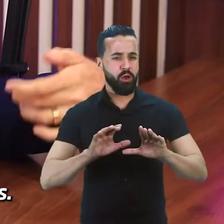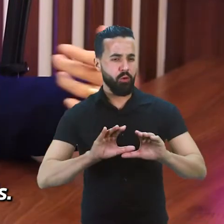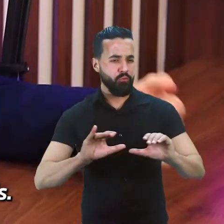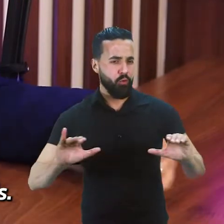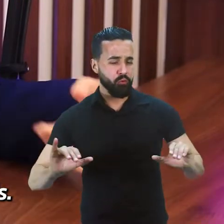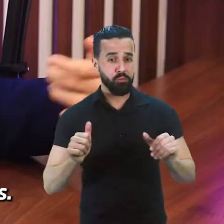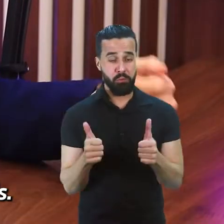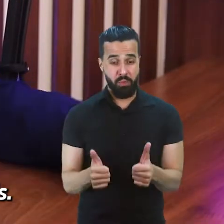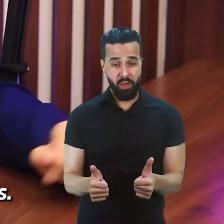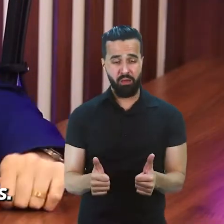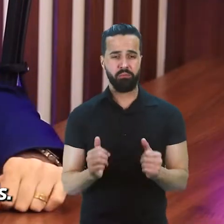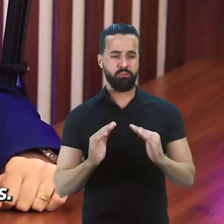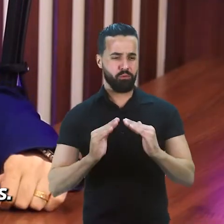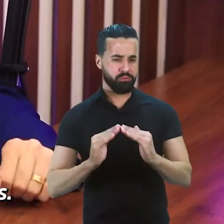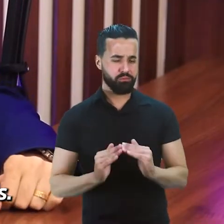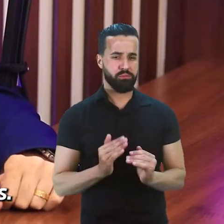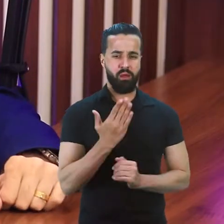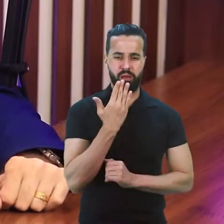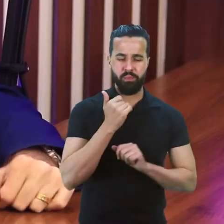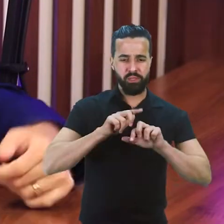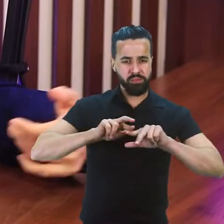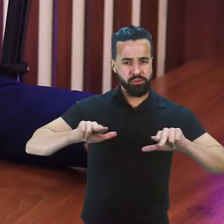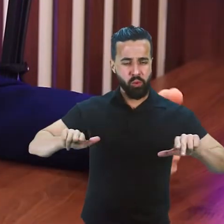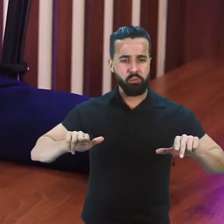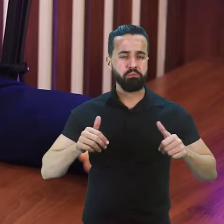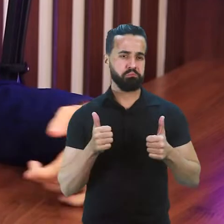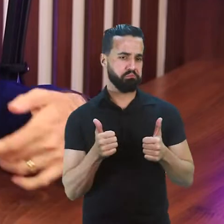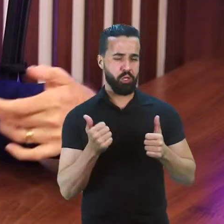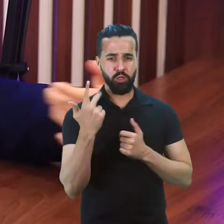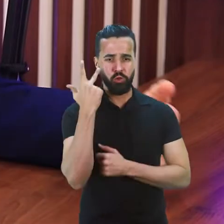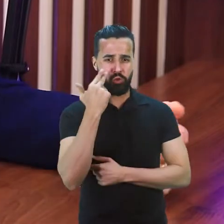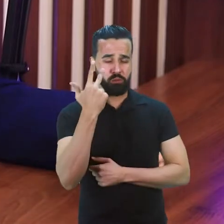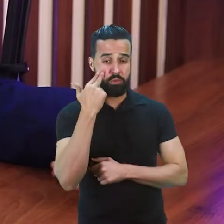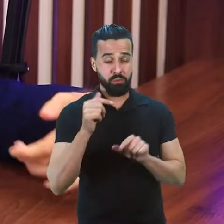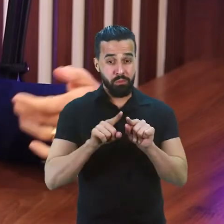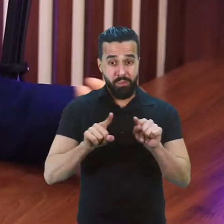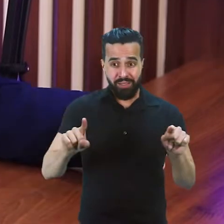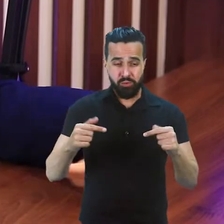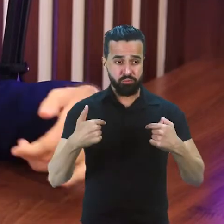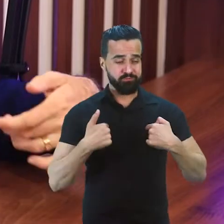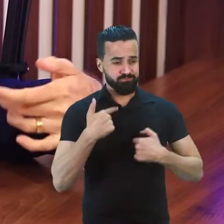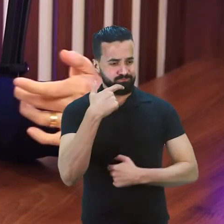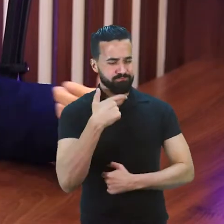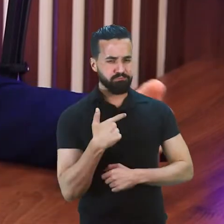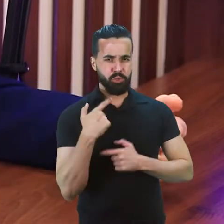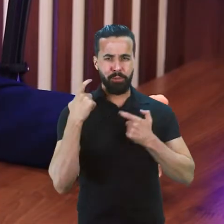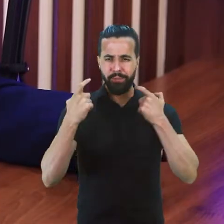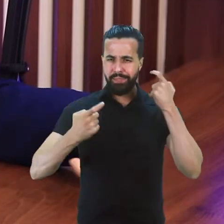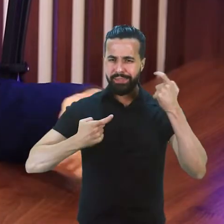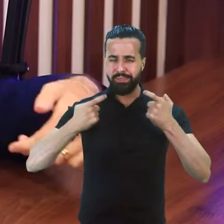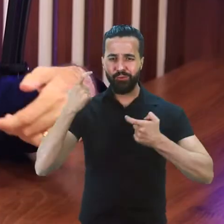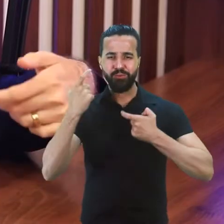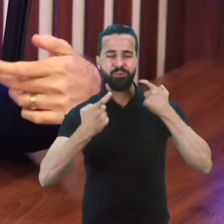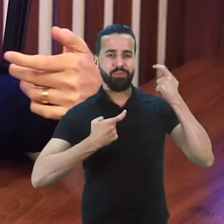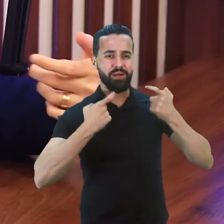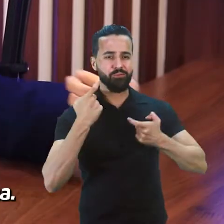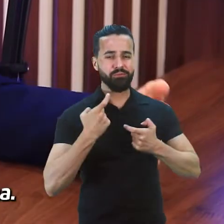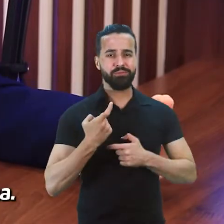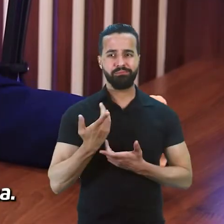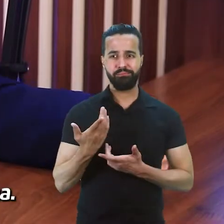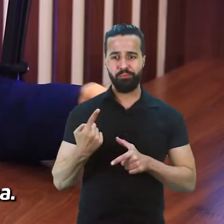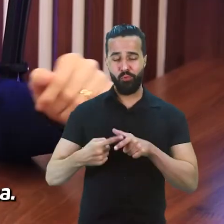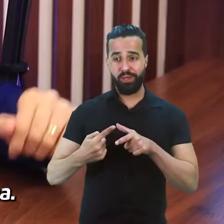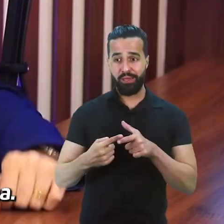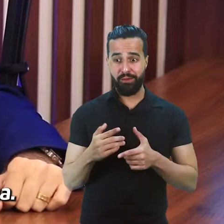moradia, alimentação, né, e tudo mais, mas eu preocupava, né? Eu tinha que sair, logo eu, né, seria pai e